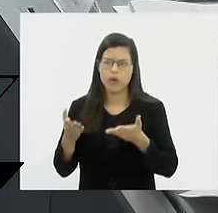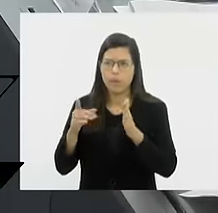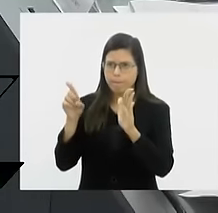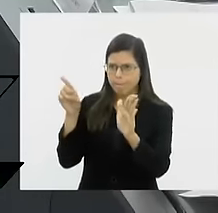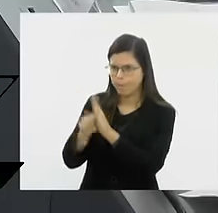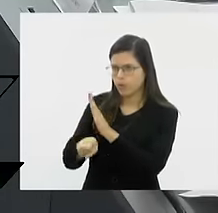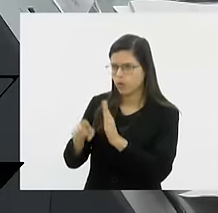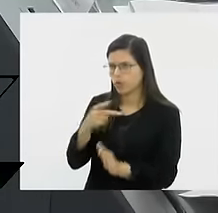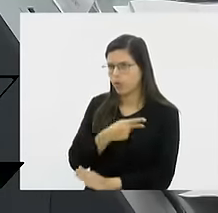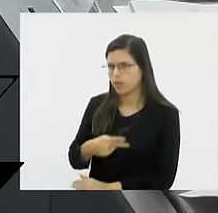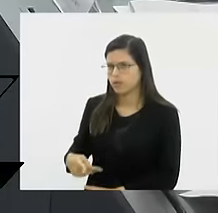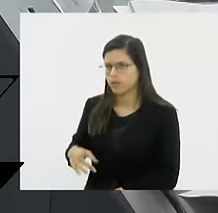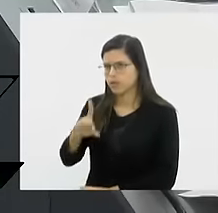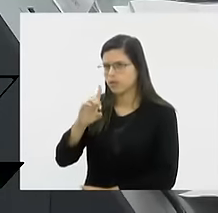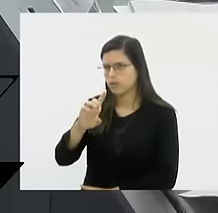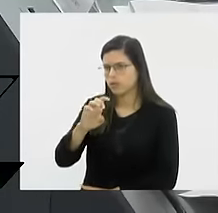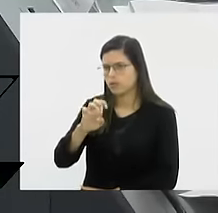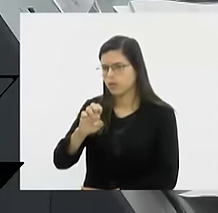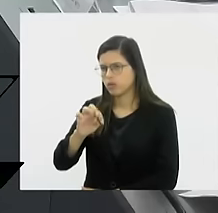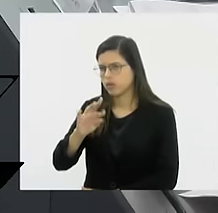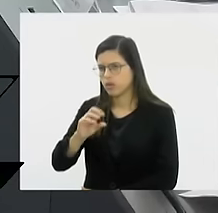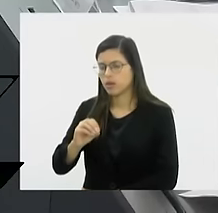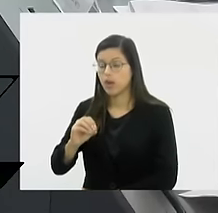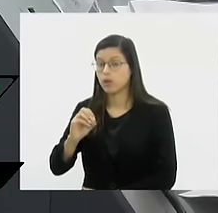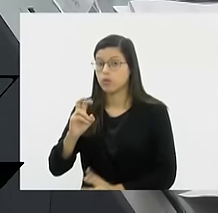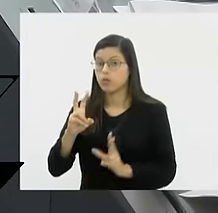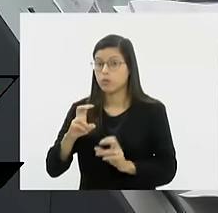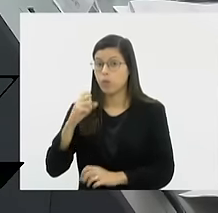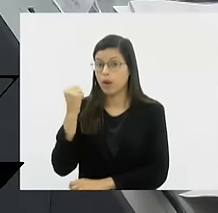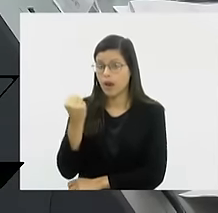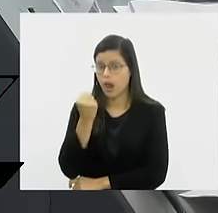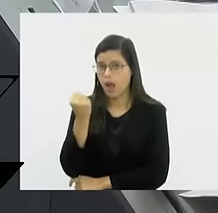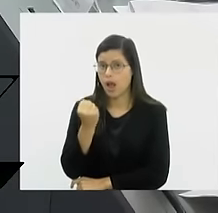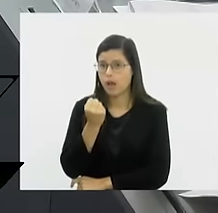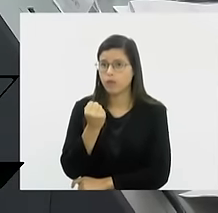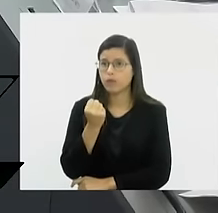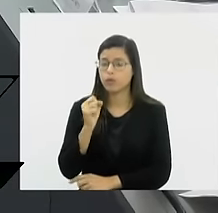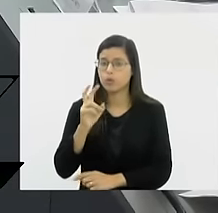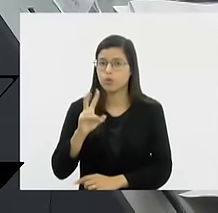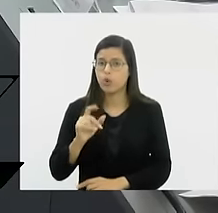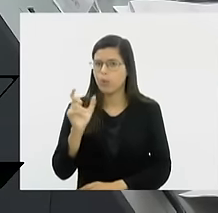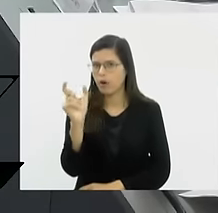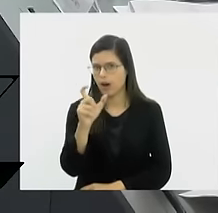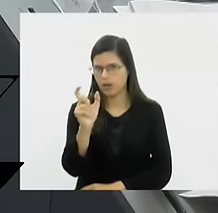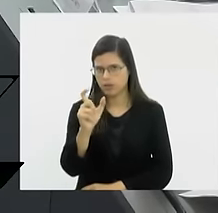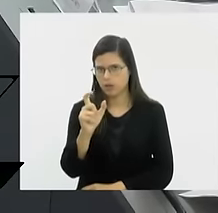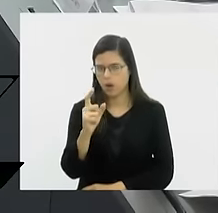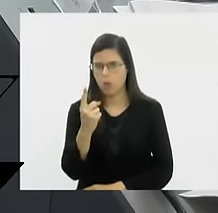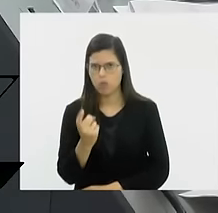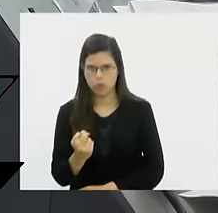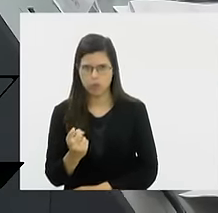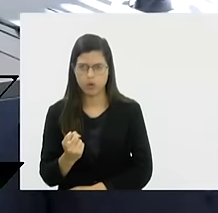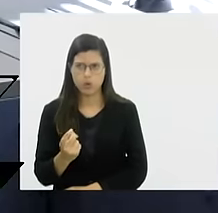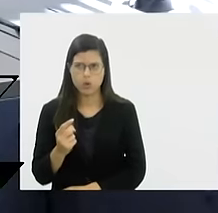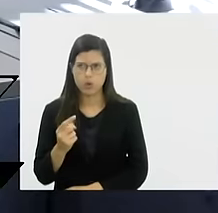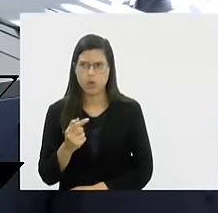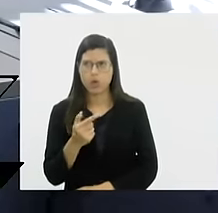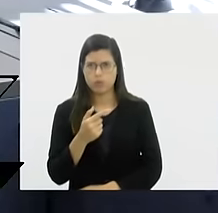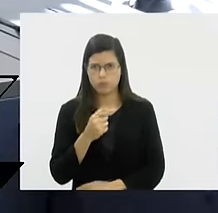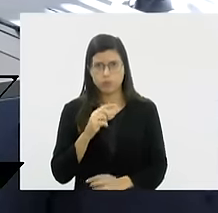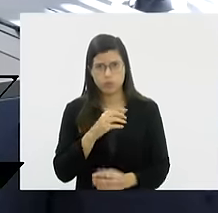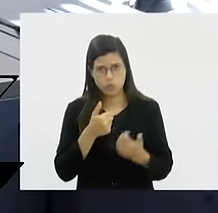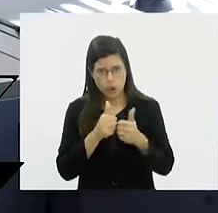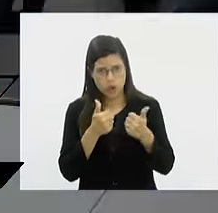Detro. É uma situação gravíssima em relação ao repasse do bilhete único. Os ônibus estão em dia com o recebimento do bilhete